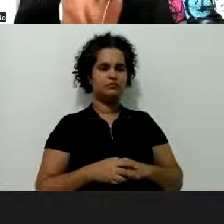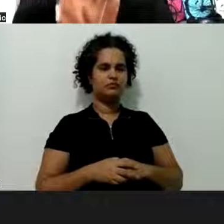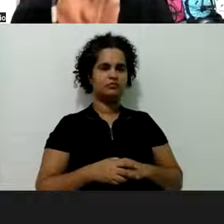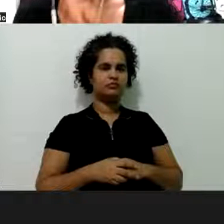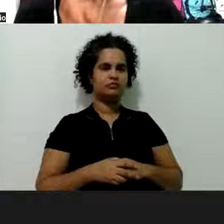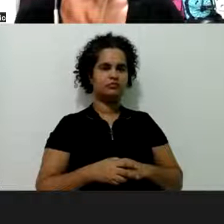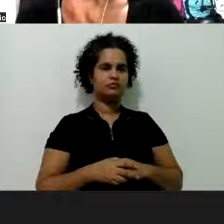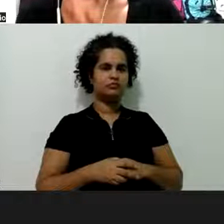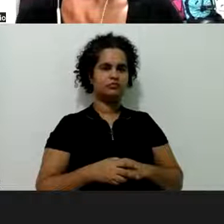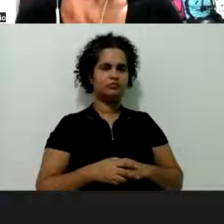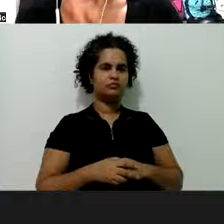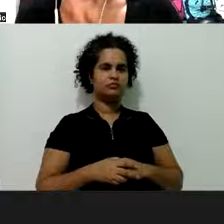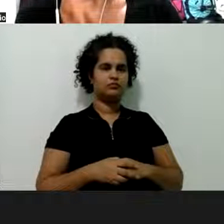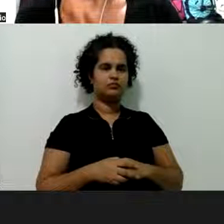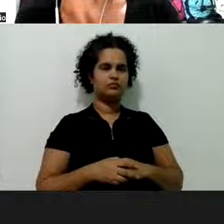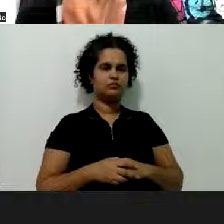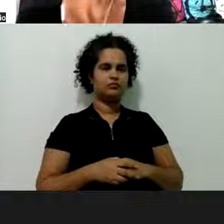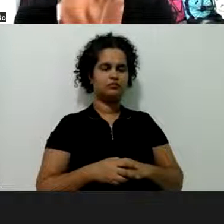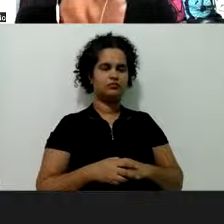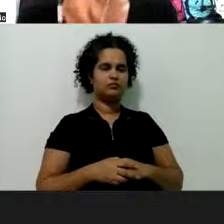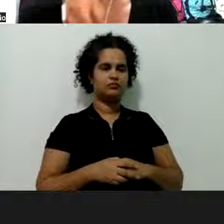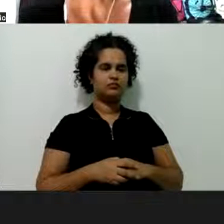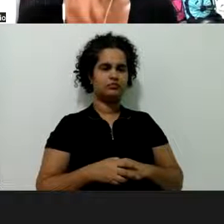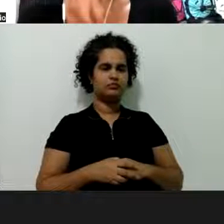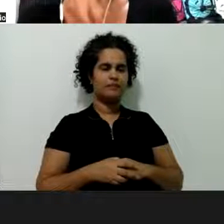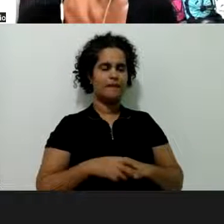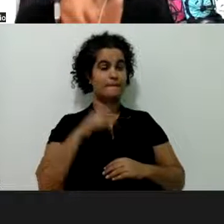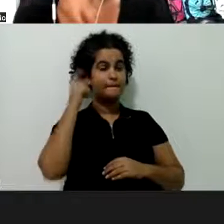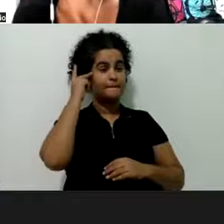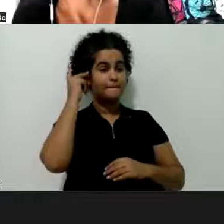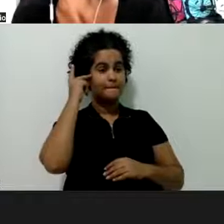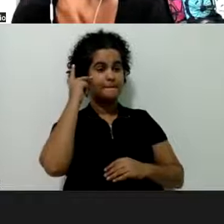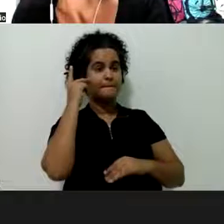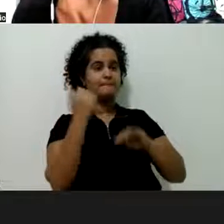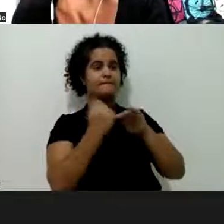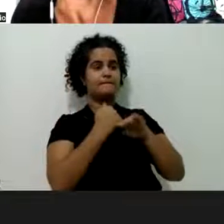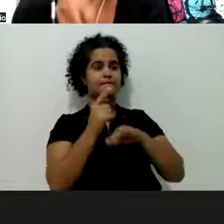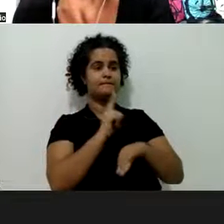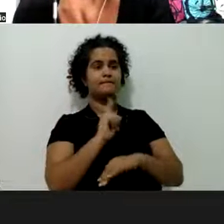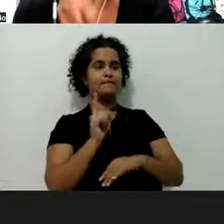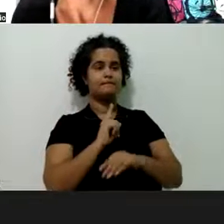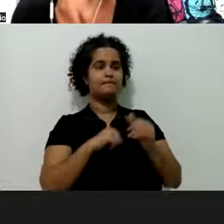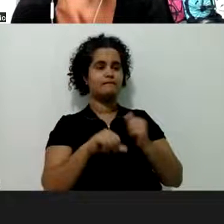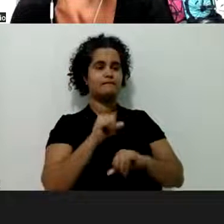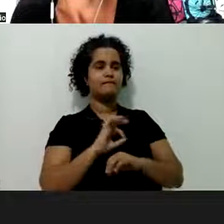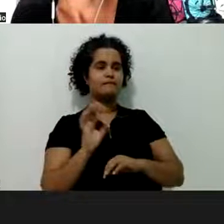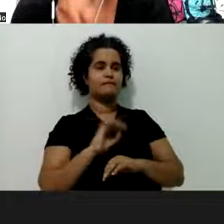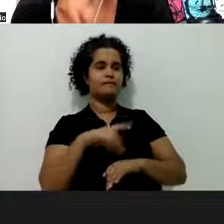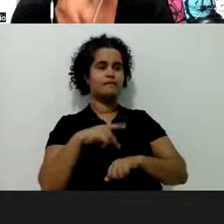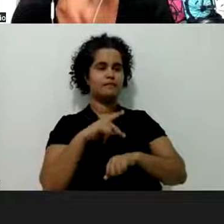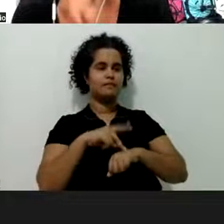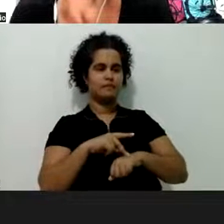Centro Aberto, eles fazem, de fato, uma ciclofaixa. É porque ali é a via que eles não mexeram, né? E é uma praça.